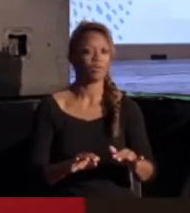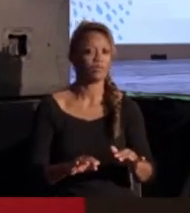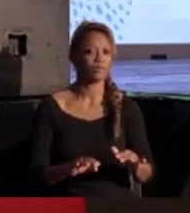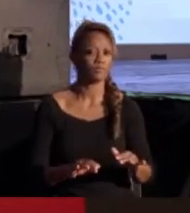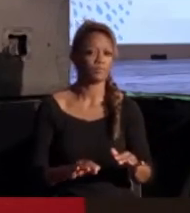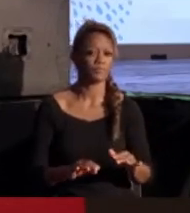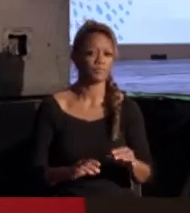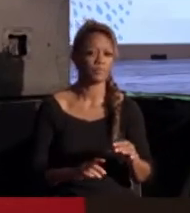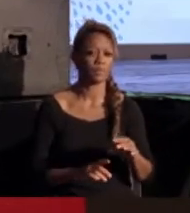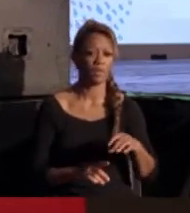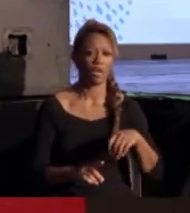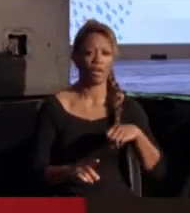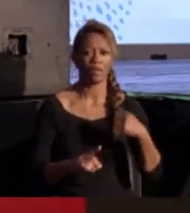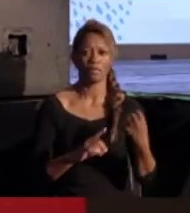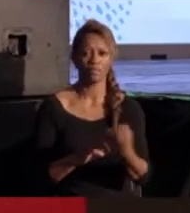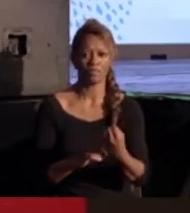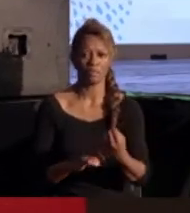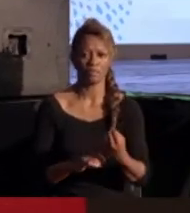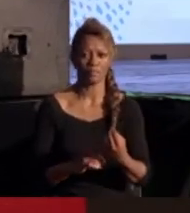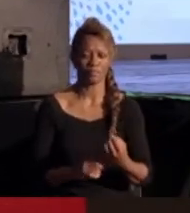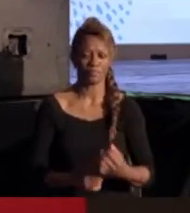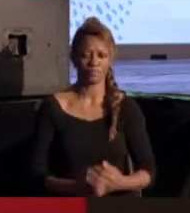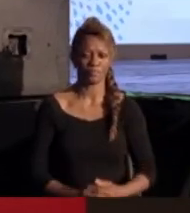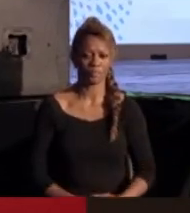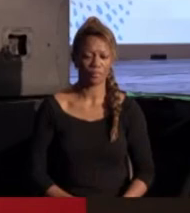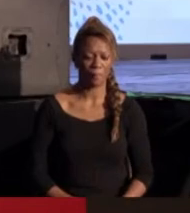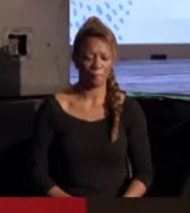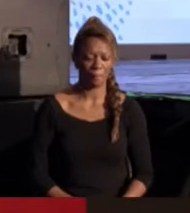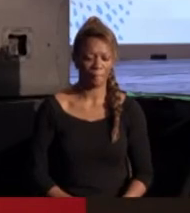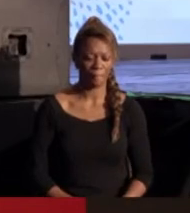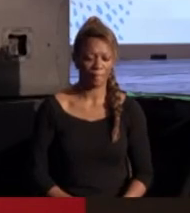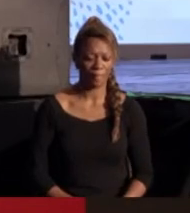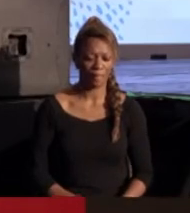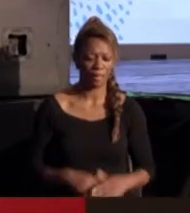relações que você acabou de apresentar para nós agora. Né?